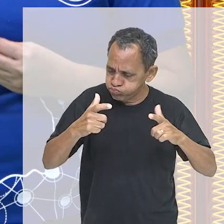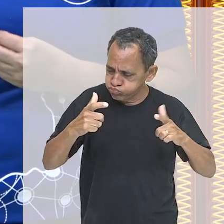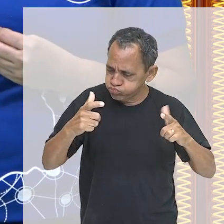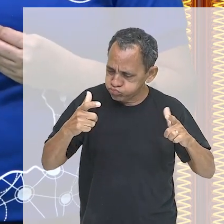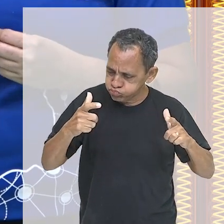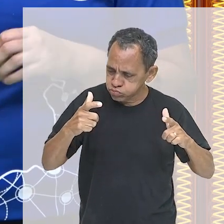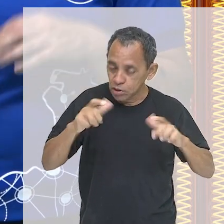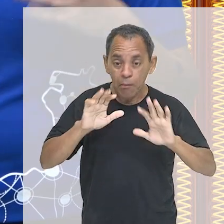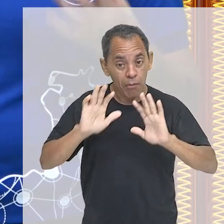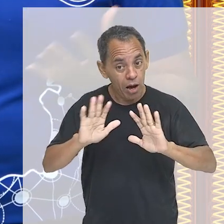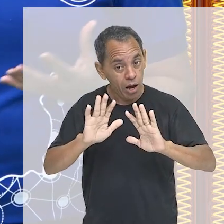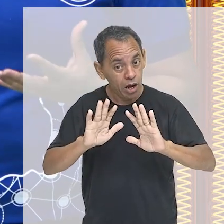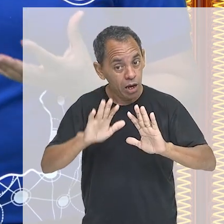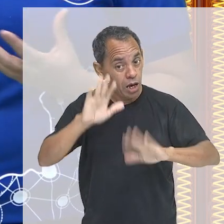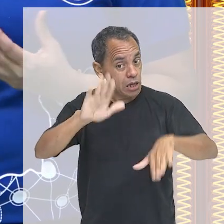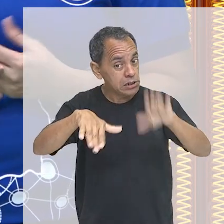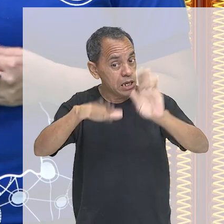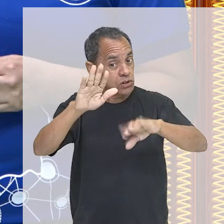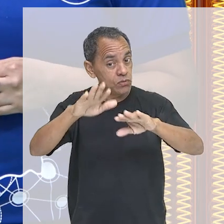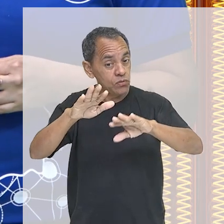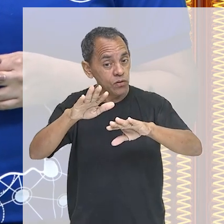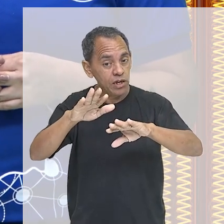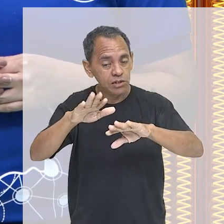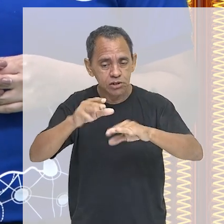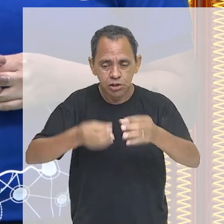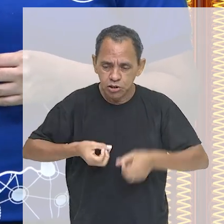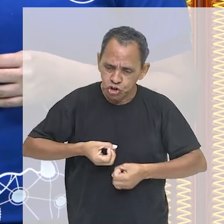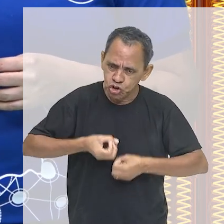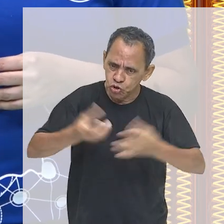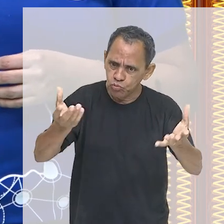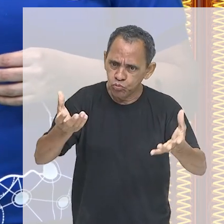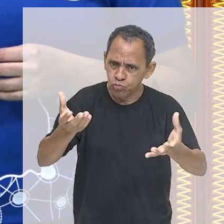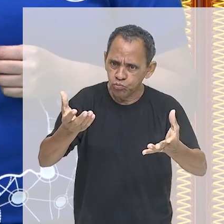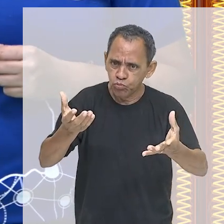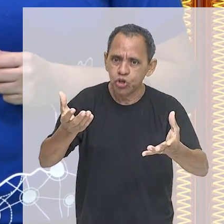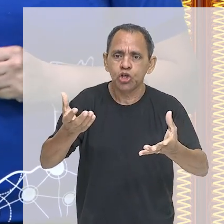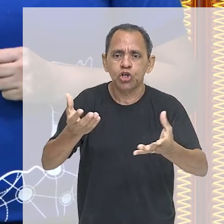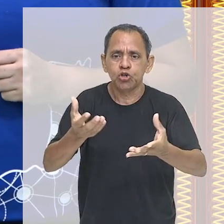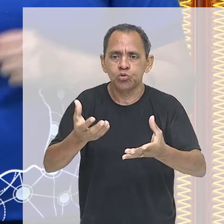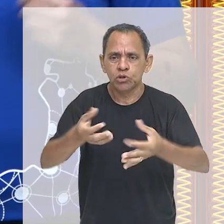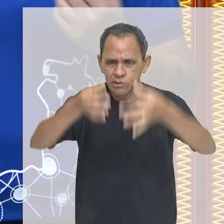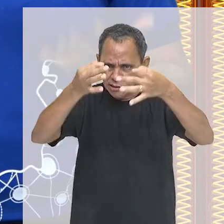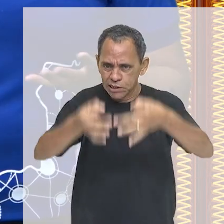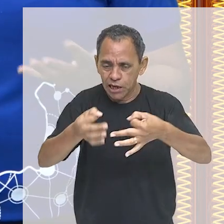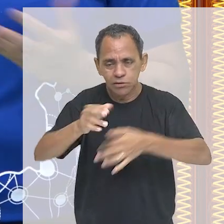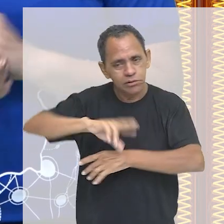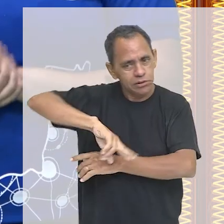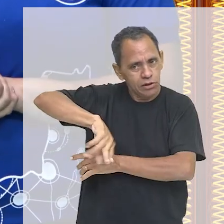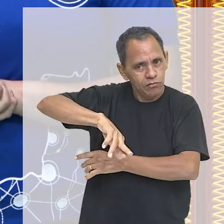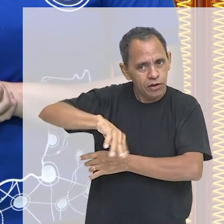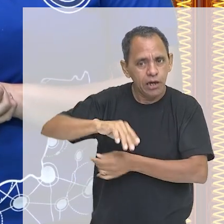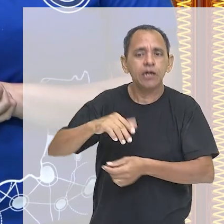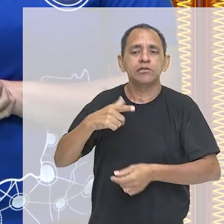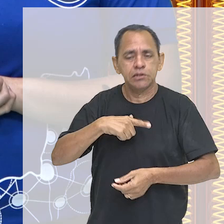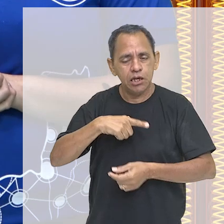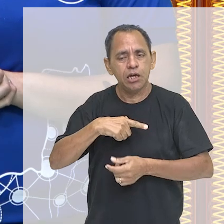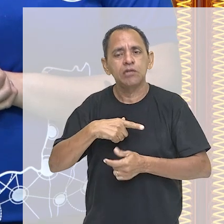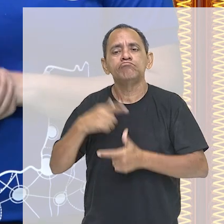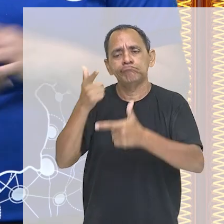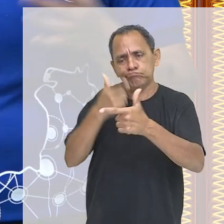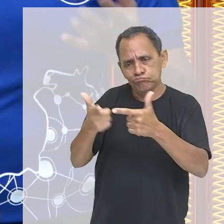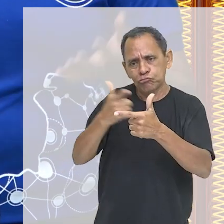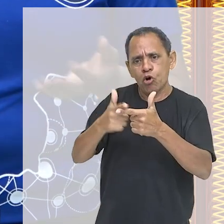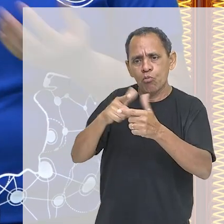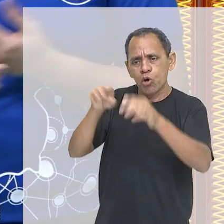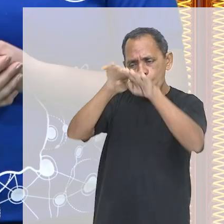às vezes, não é distribuído de forma adequada. Isso, infelizmente, acaba gerando esse problema de desigualdade de